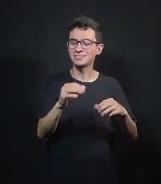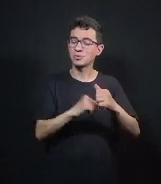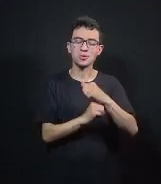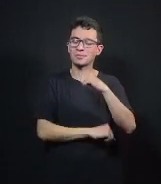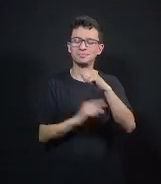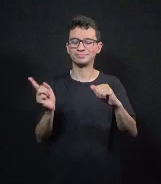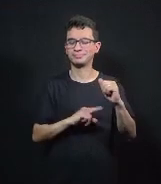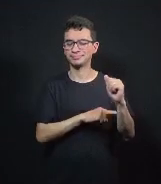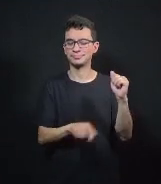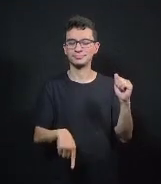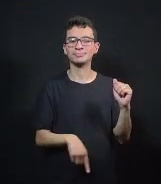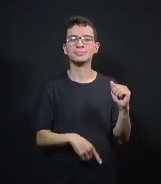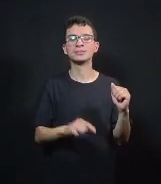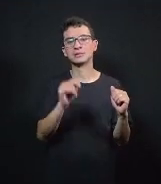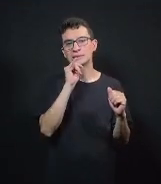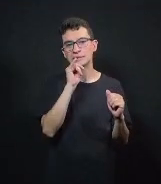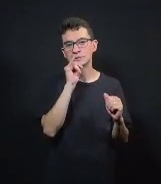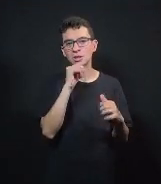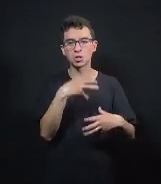conteúdo